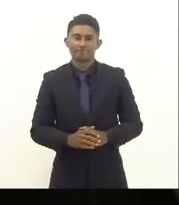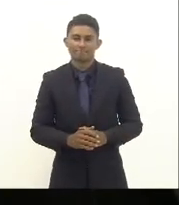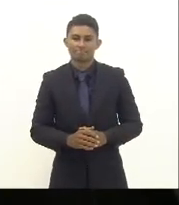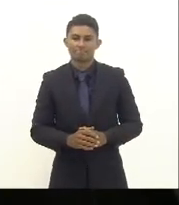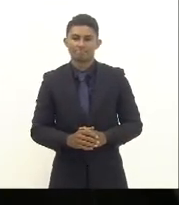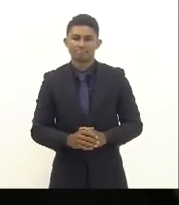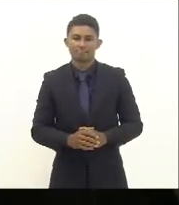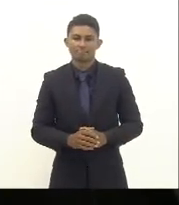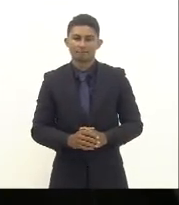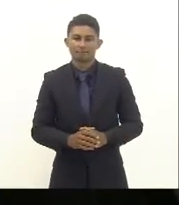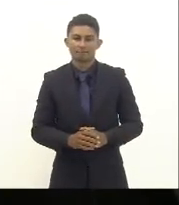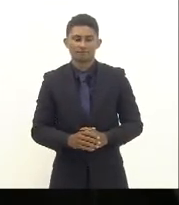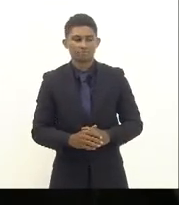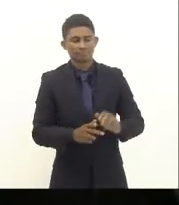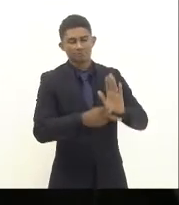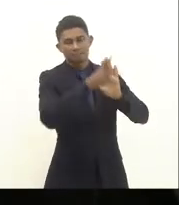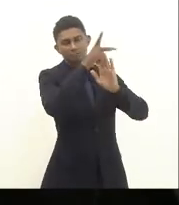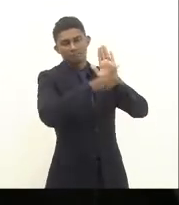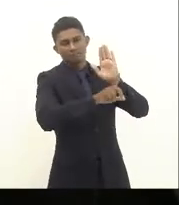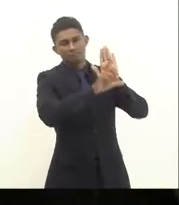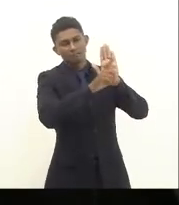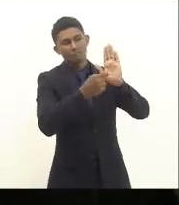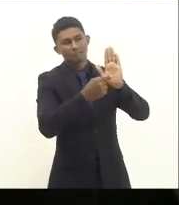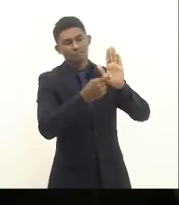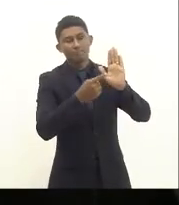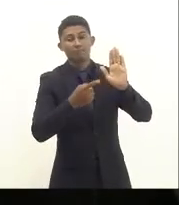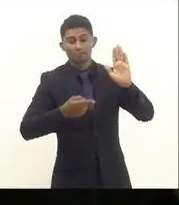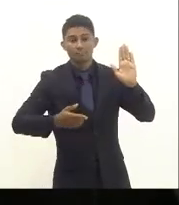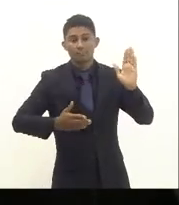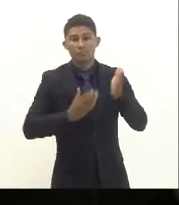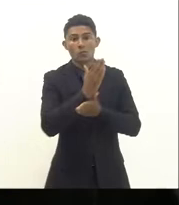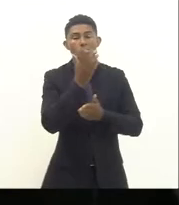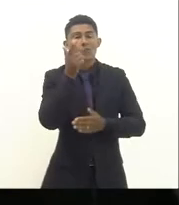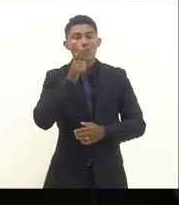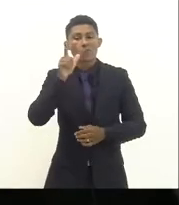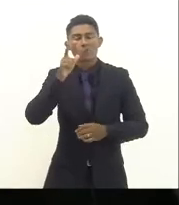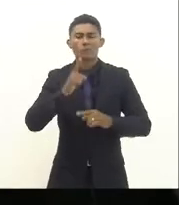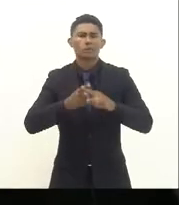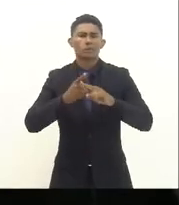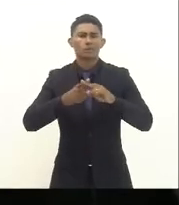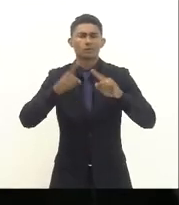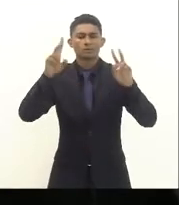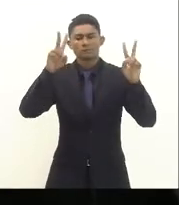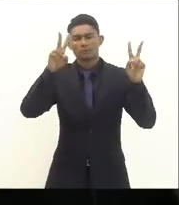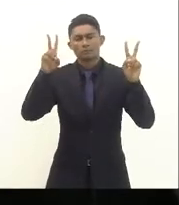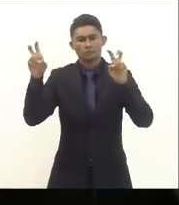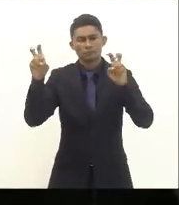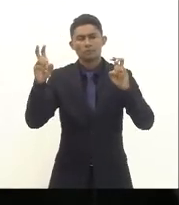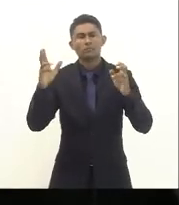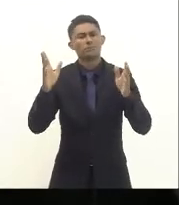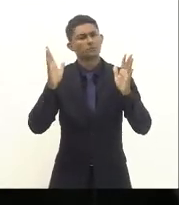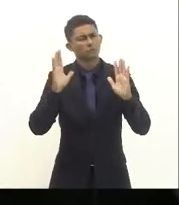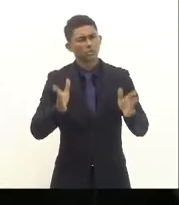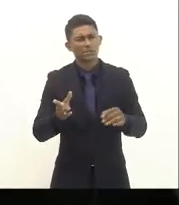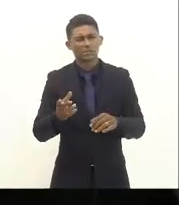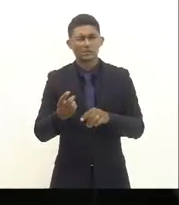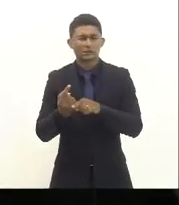tenha esse projeto para o esperado porque esse assunto é antigo